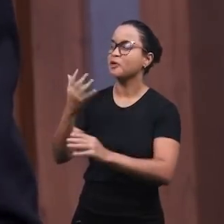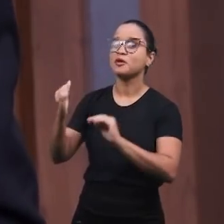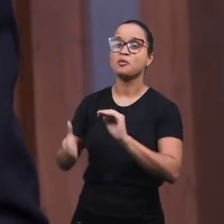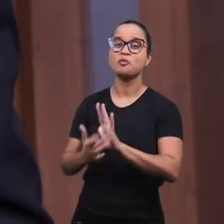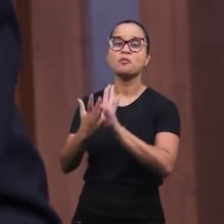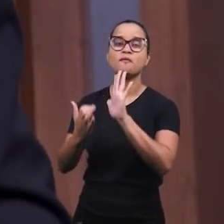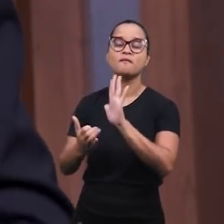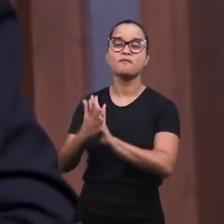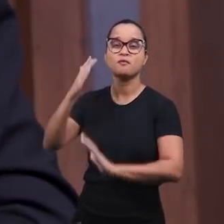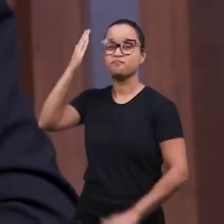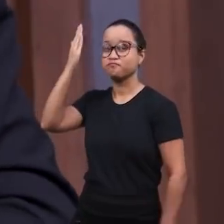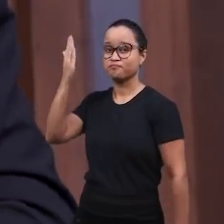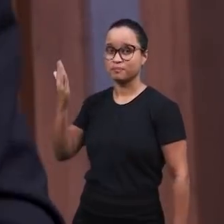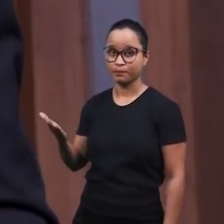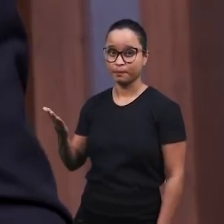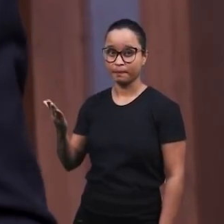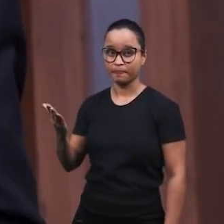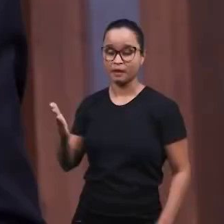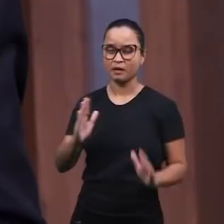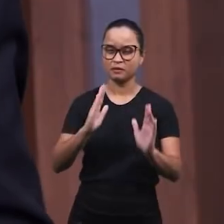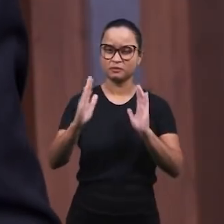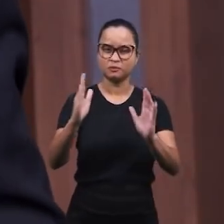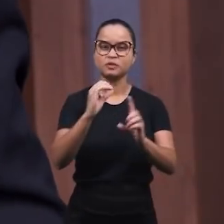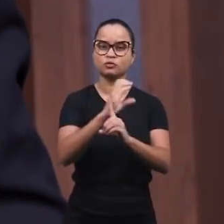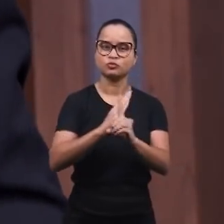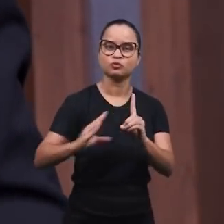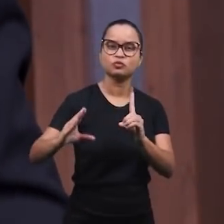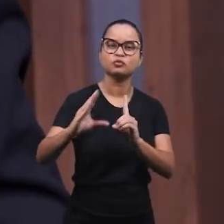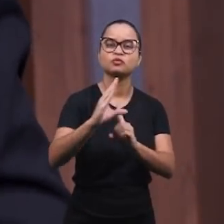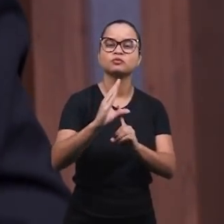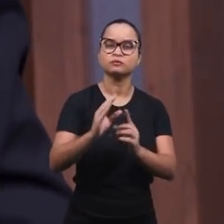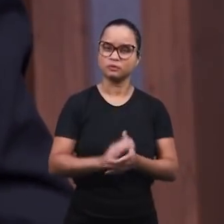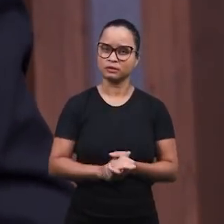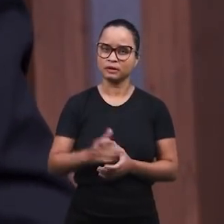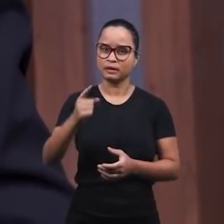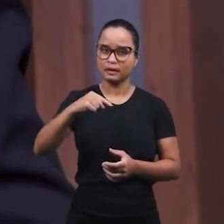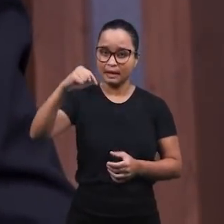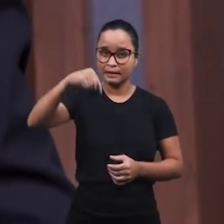louvor. Ao longo dos cultos que nós temos trazido aqui